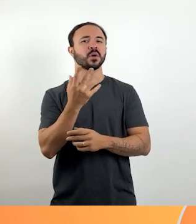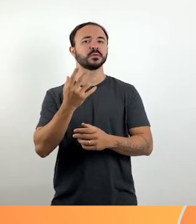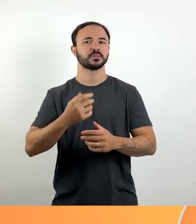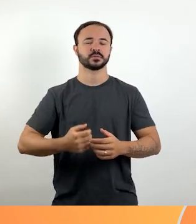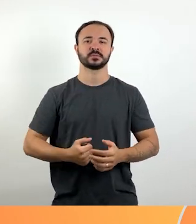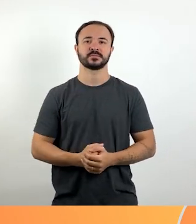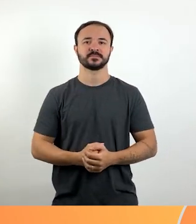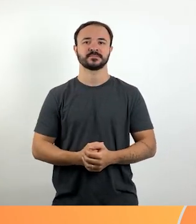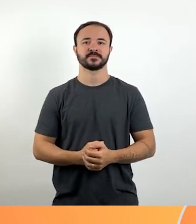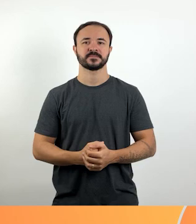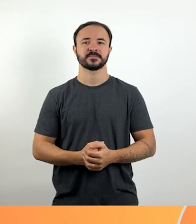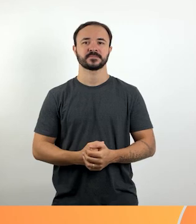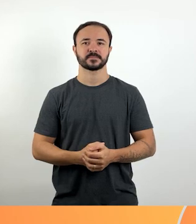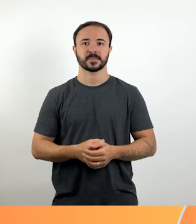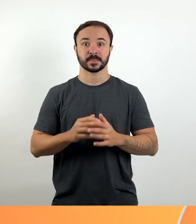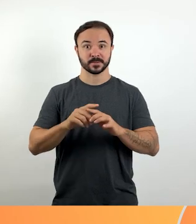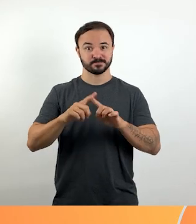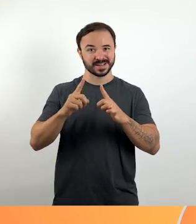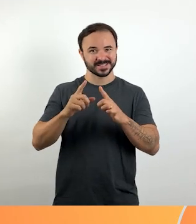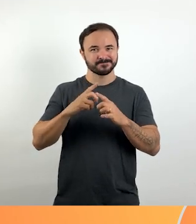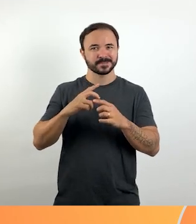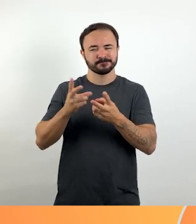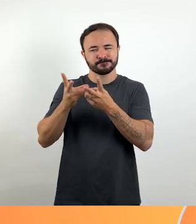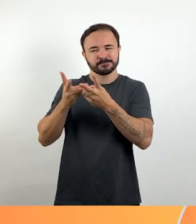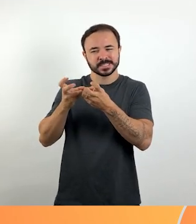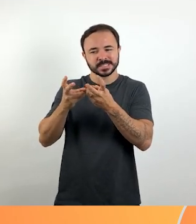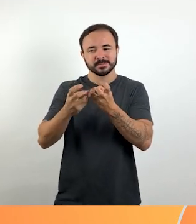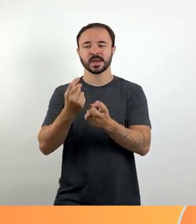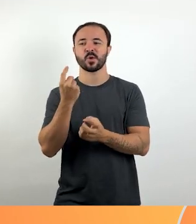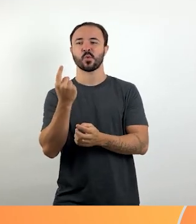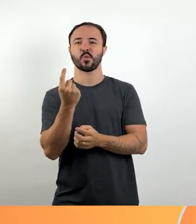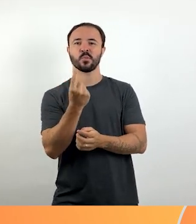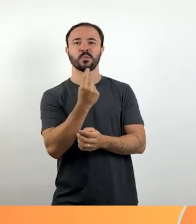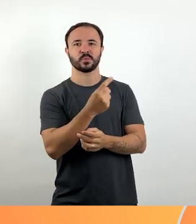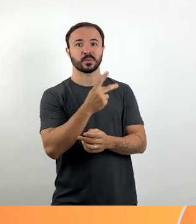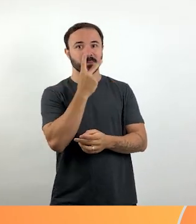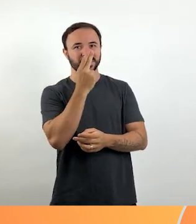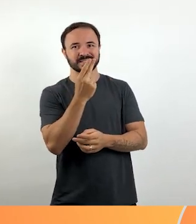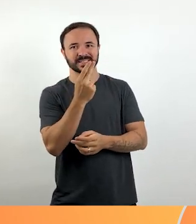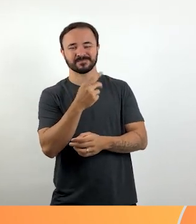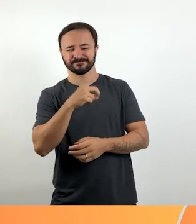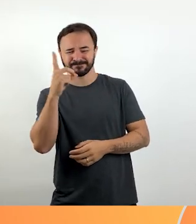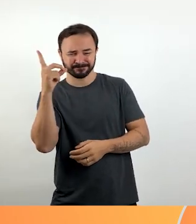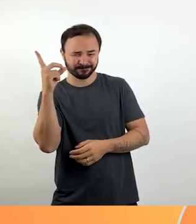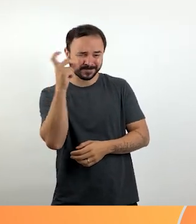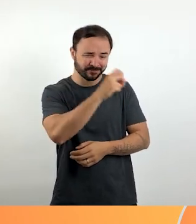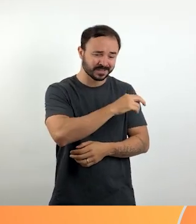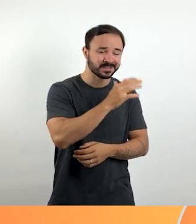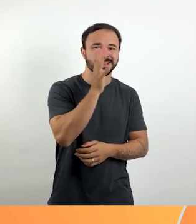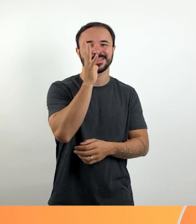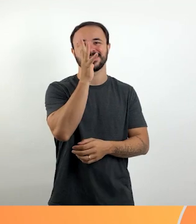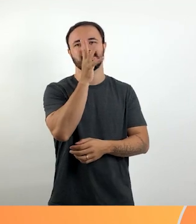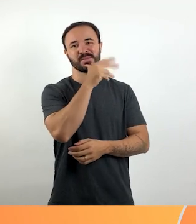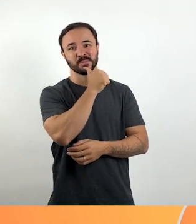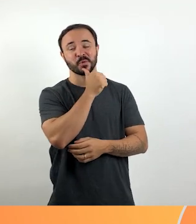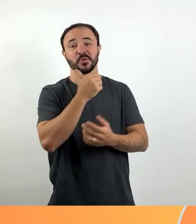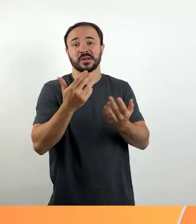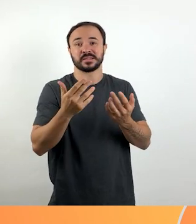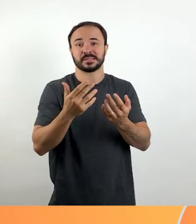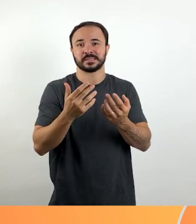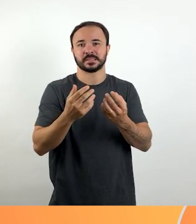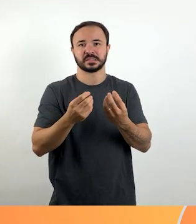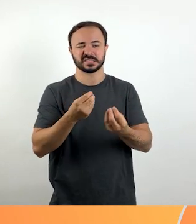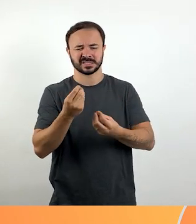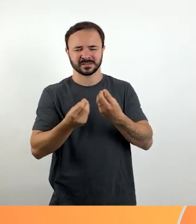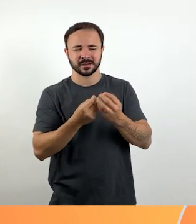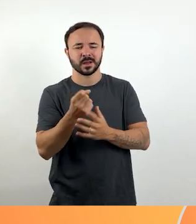Só que, para eu fazer 1 por 1, parece ser bem trabalhoso, né? A gente não tem uma ideia aqui se é só um número, né? Provavelmente